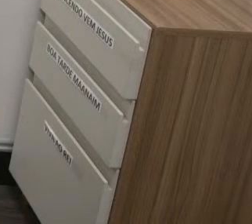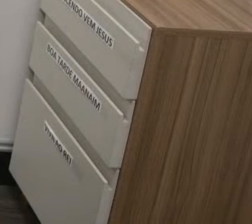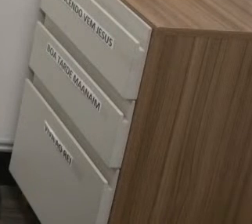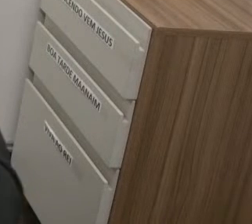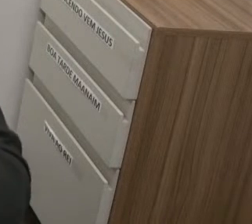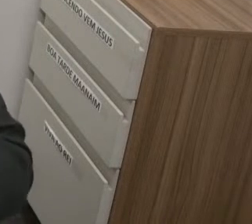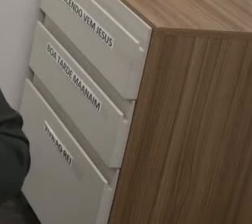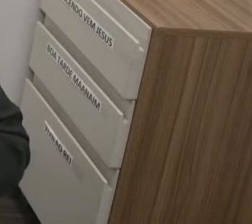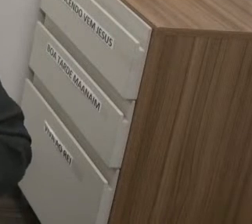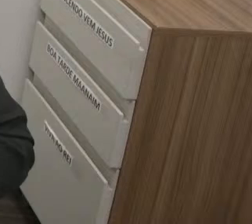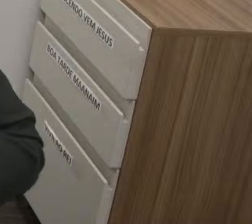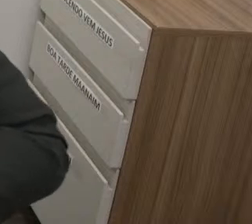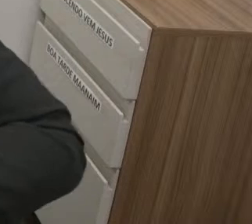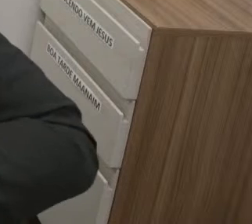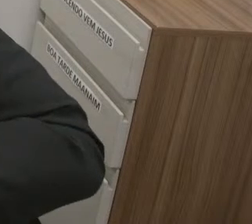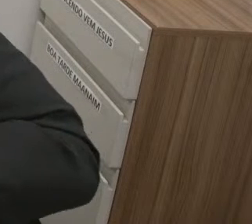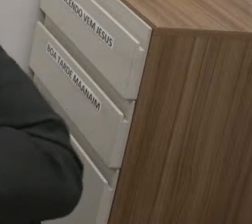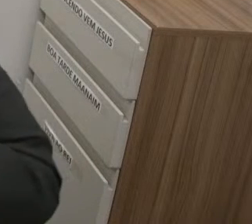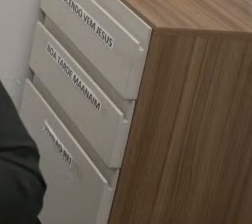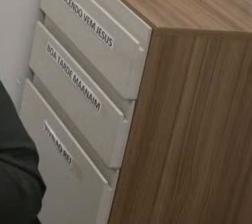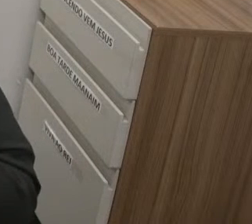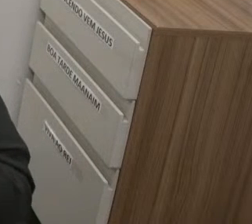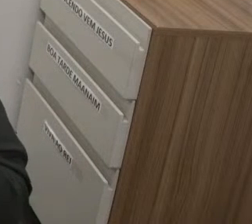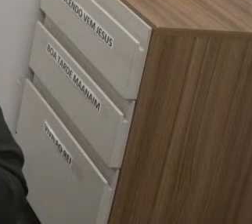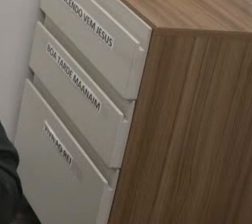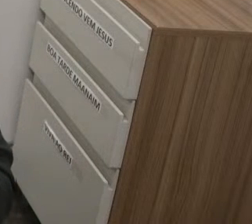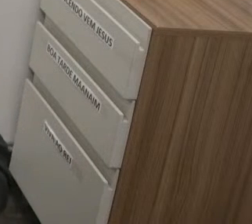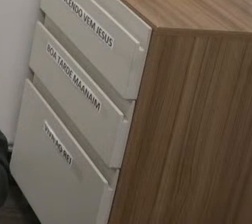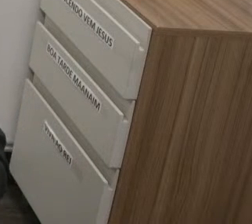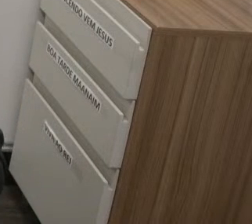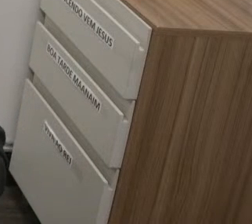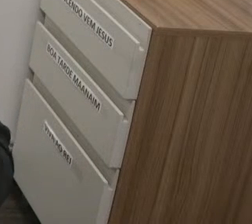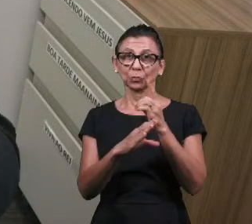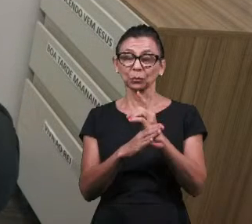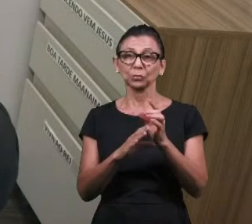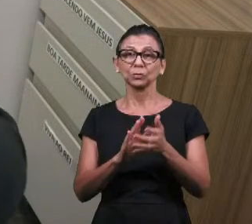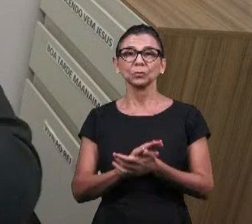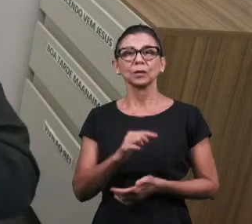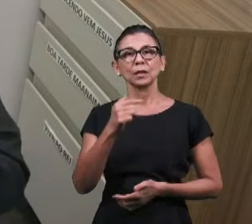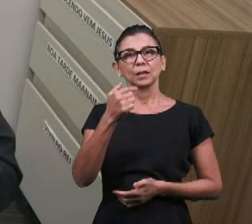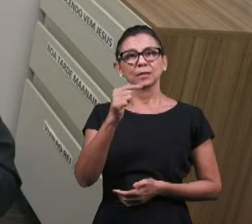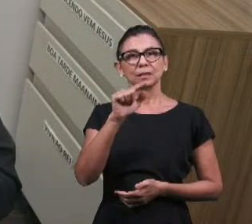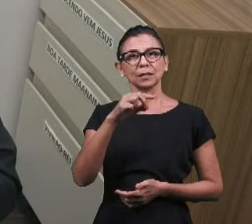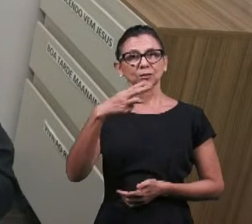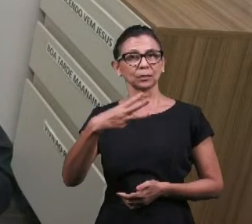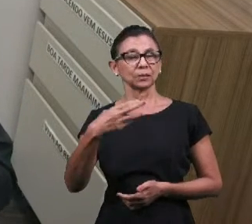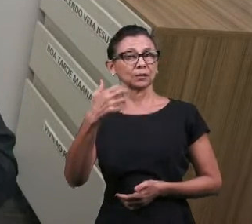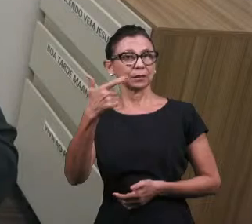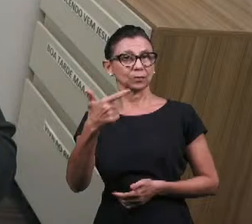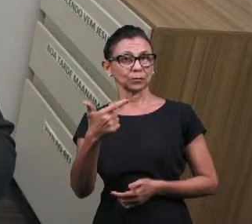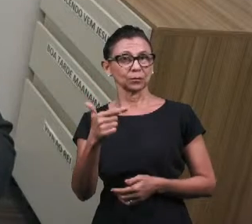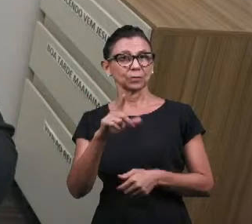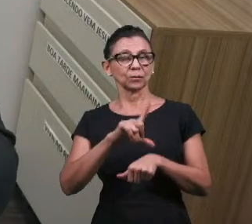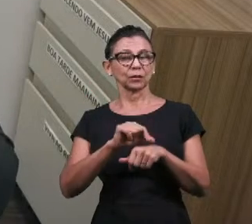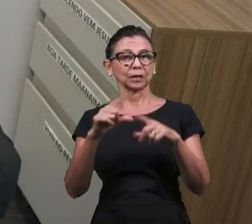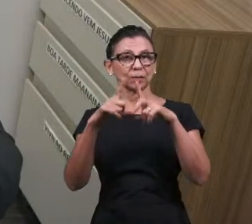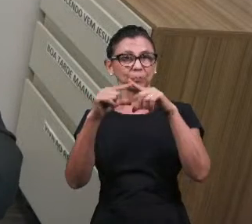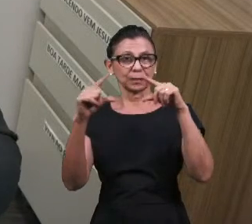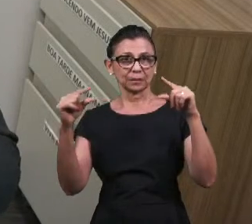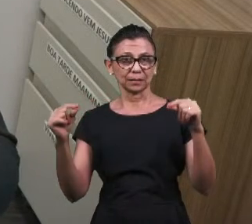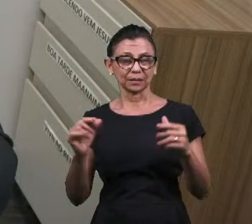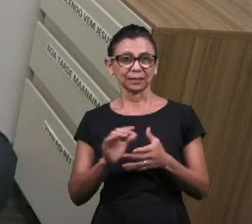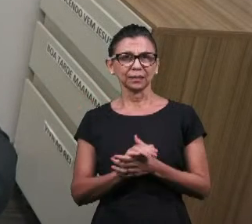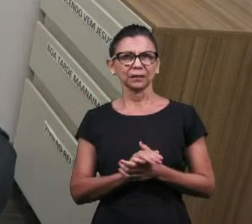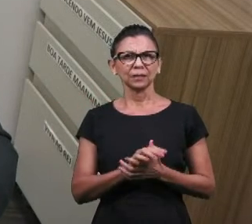edição aqui do nosso pré-culto, 19 horas mais 32 minutos, horário de Brasília. Você que está nos acompanhando pela rádio, TV